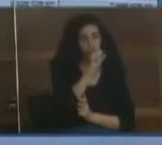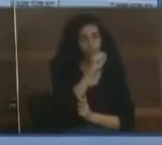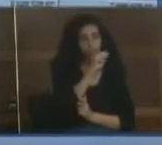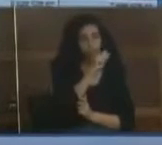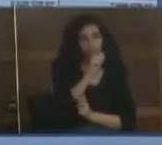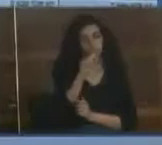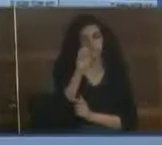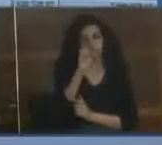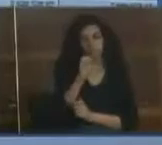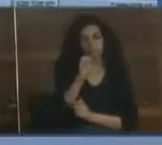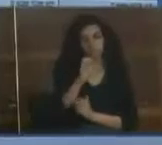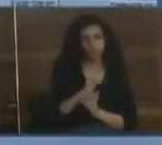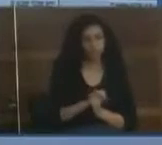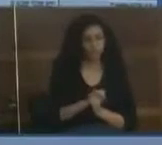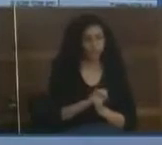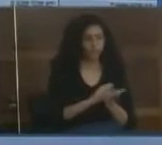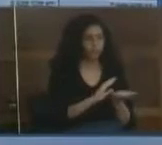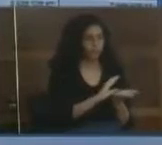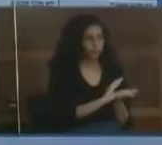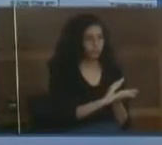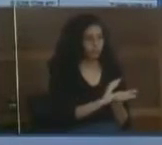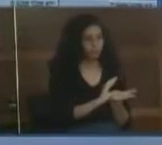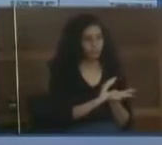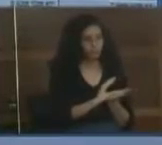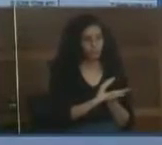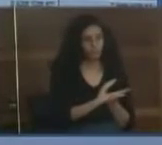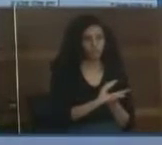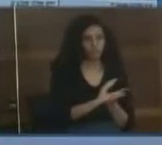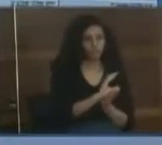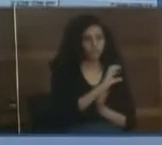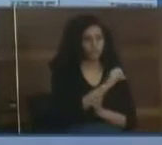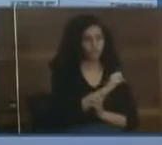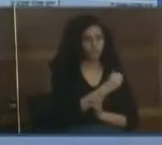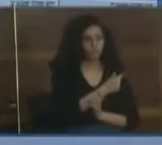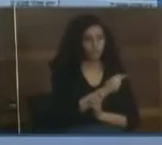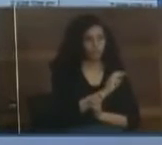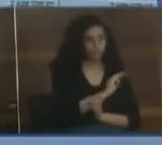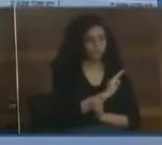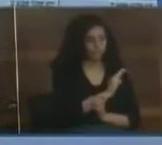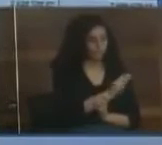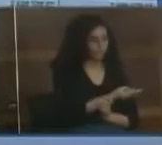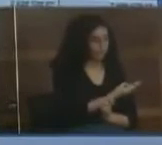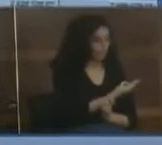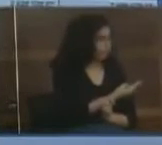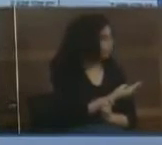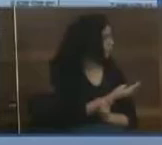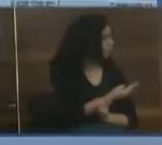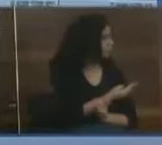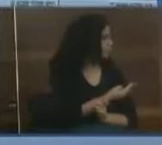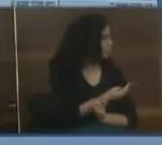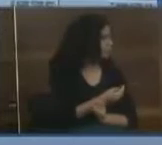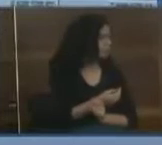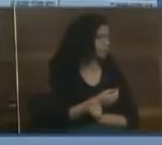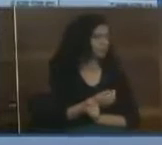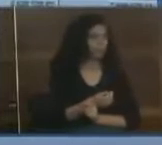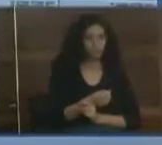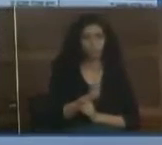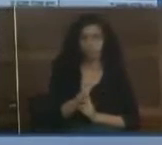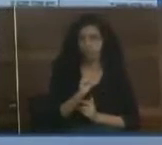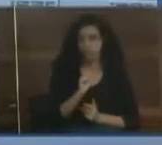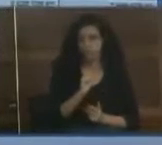autônomo de água e esgoto saae desprezado atualizada de 92 milhões trezentos e sessenta e cinco mil reais